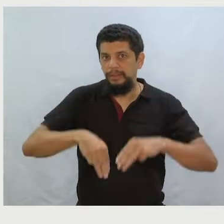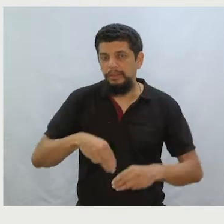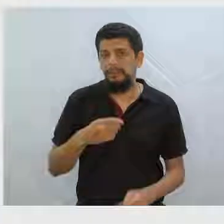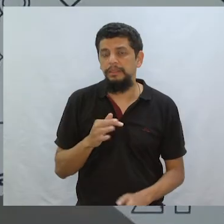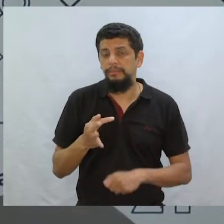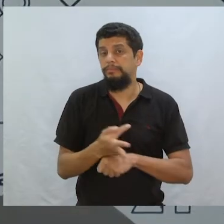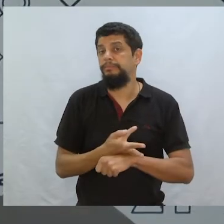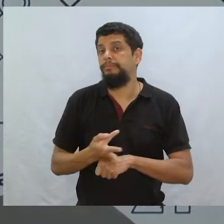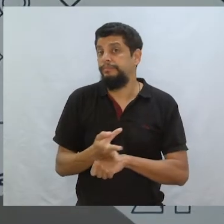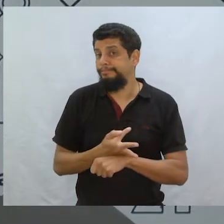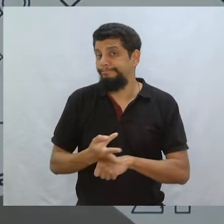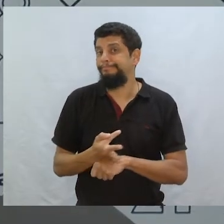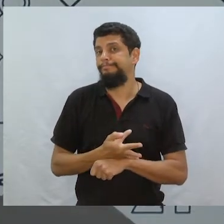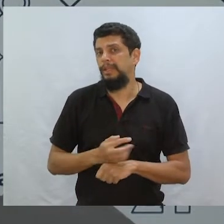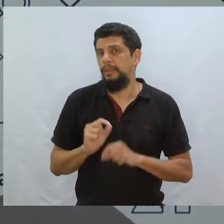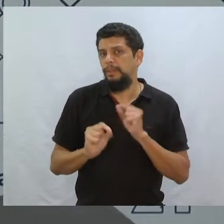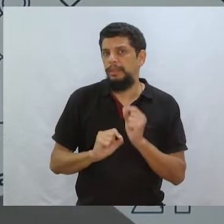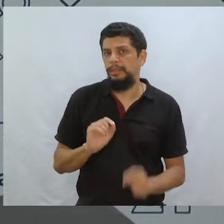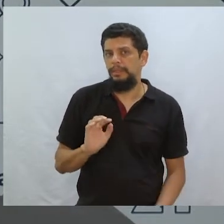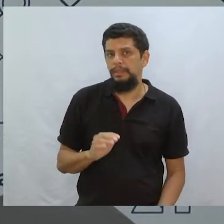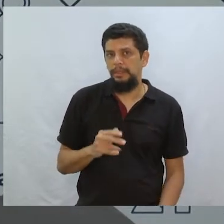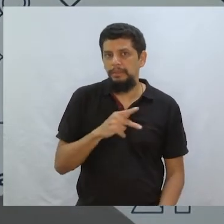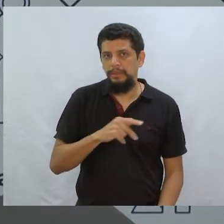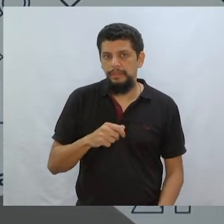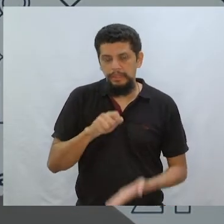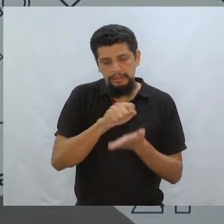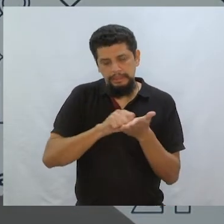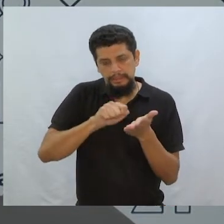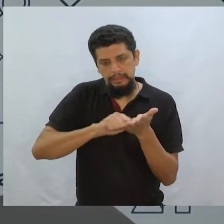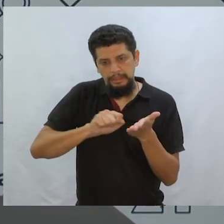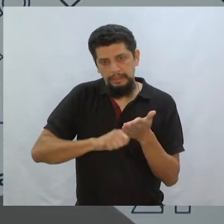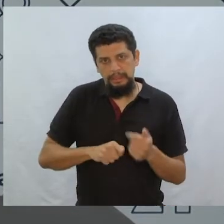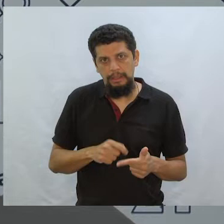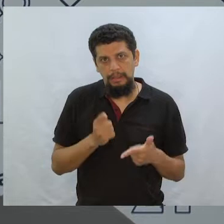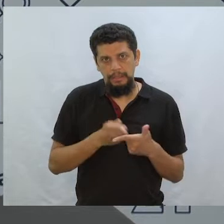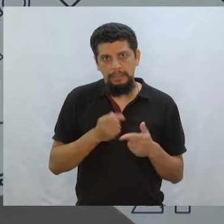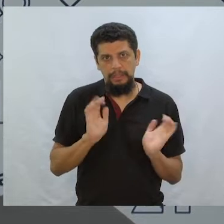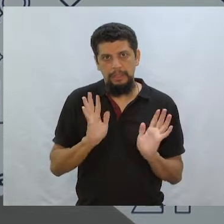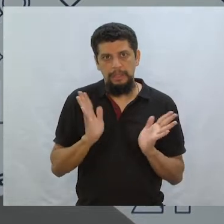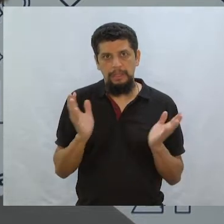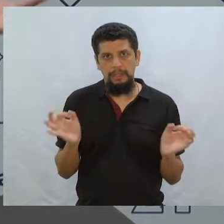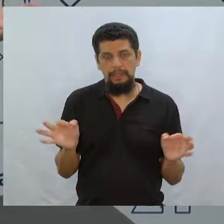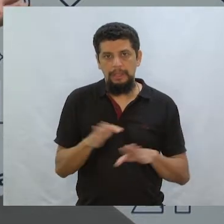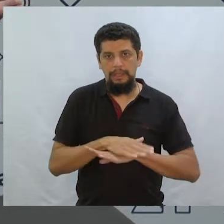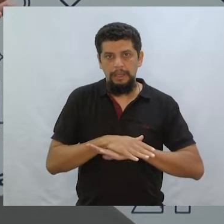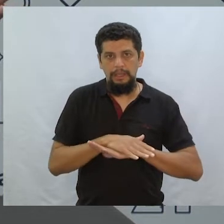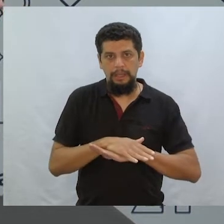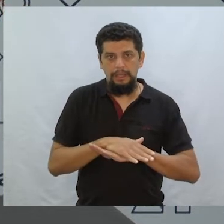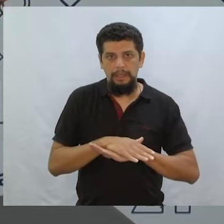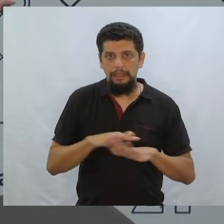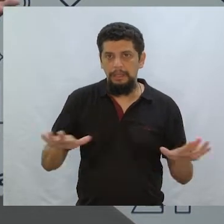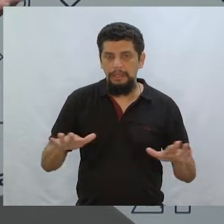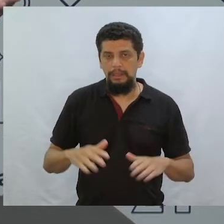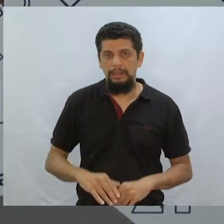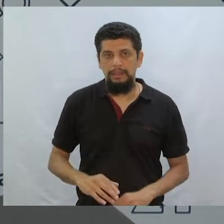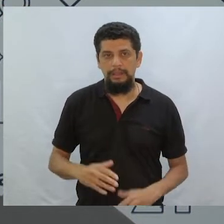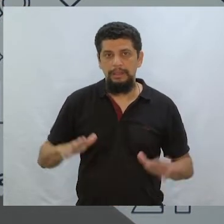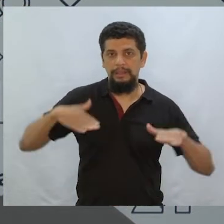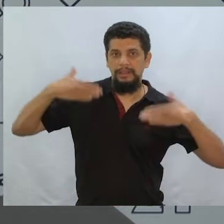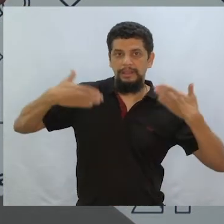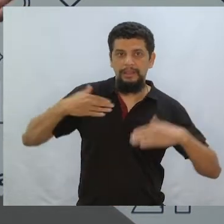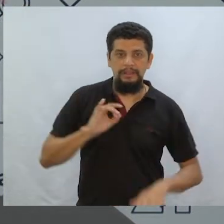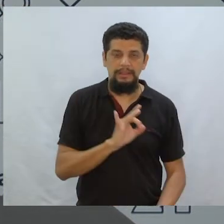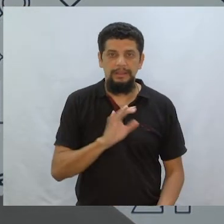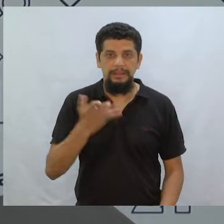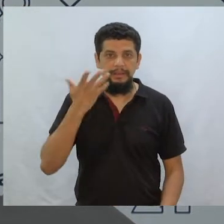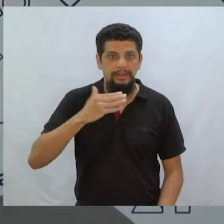fim das férias né O que será que a professora escreveu que poderia acabar com a alegria dessas